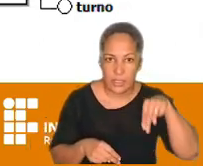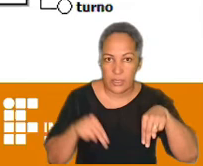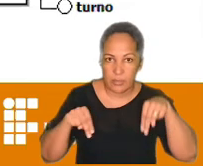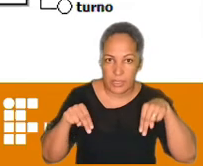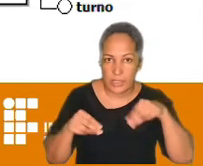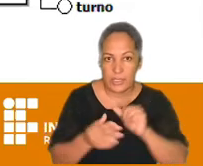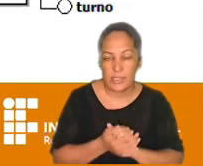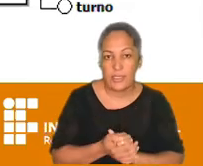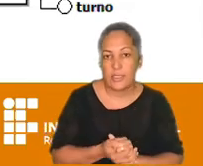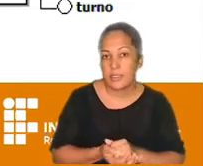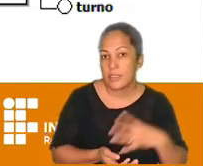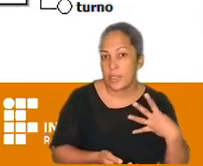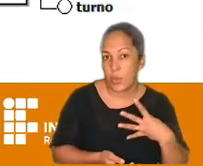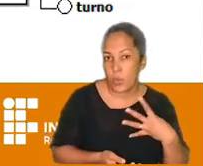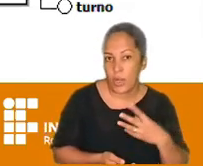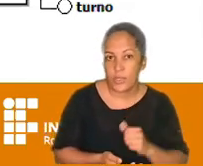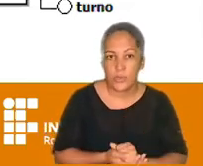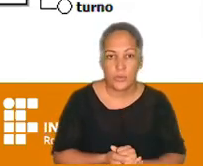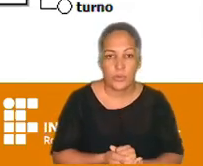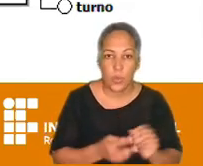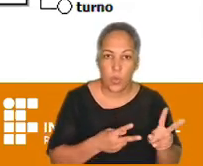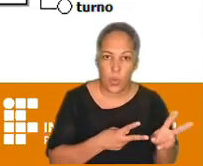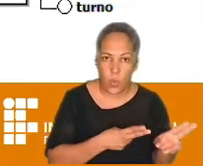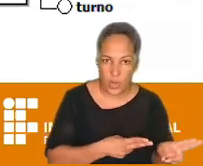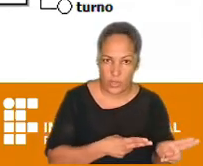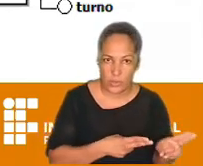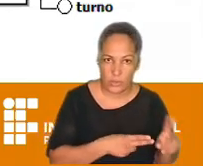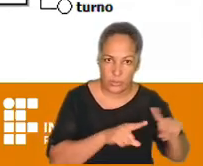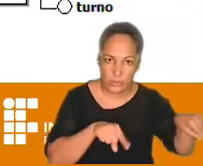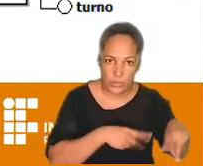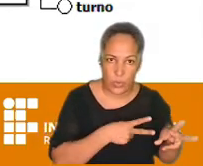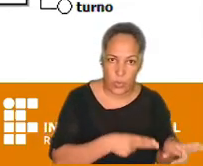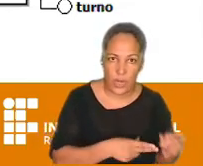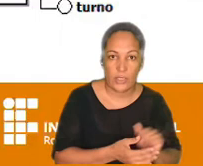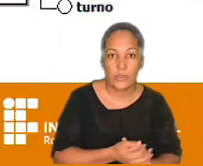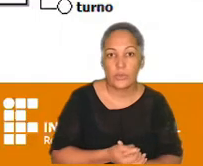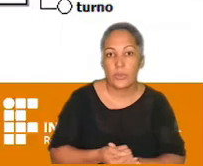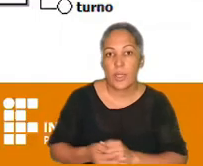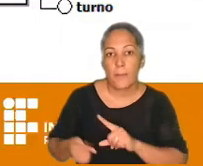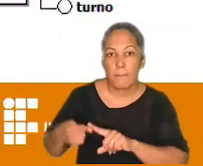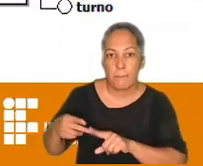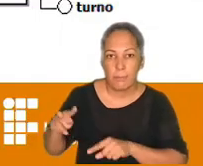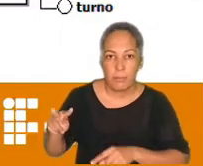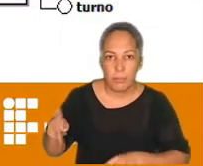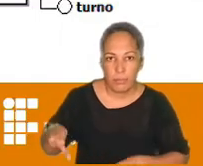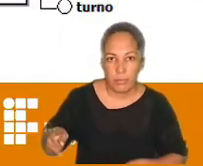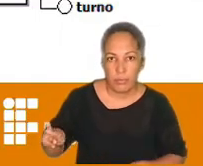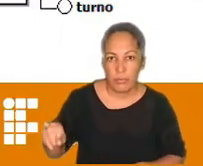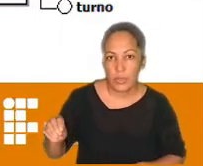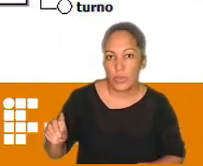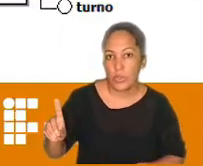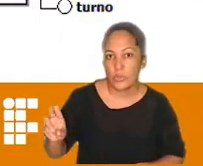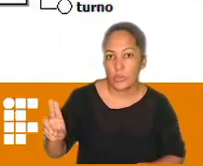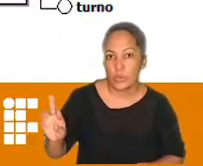temos N para N entre quarto e produto. Então, temos que resolver esse N para N, nós temos que tirar esse N para